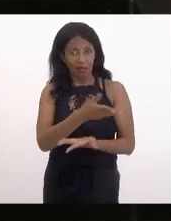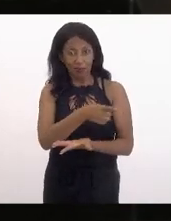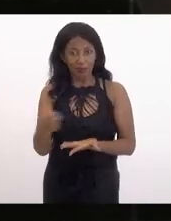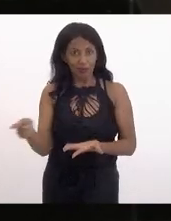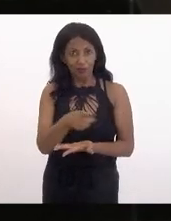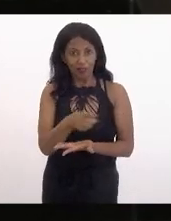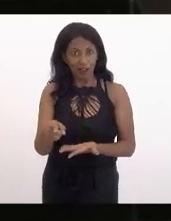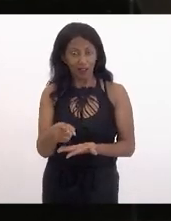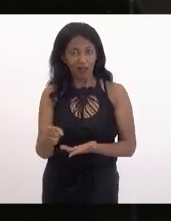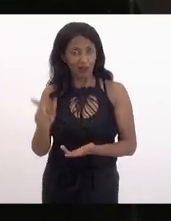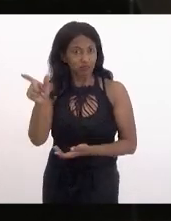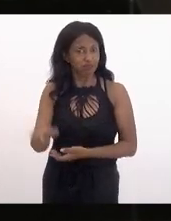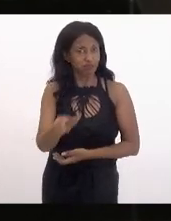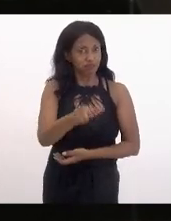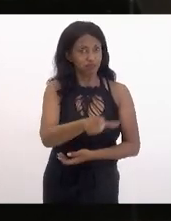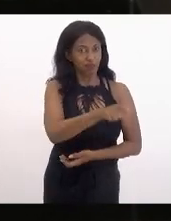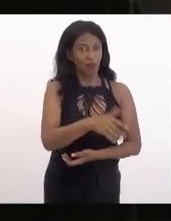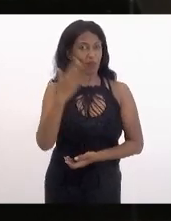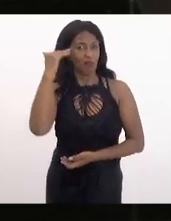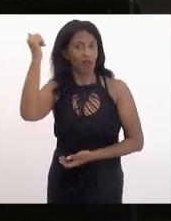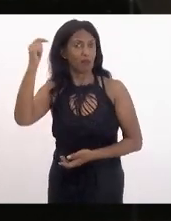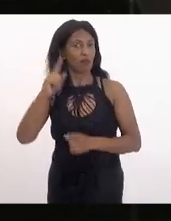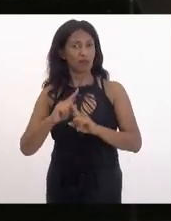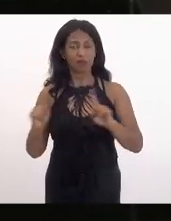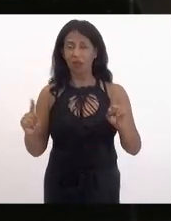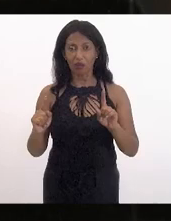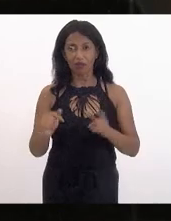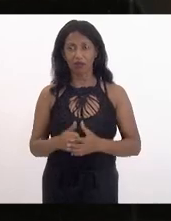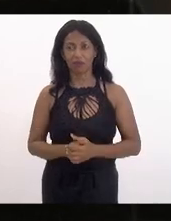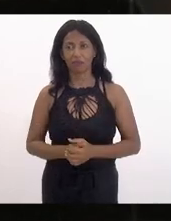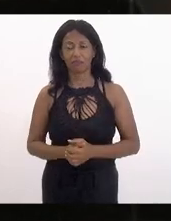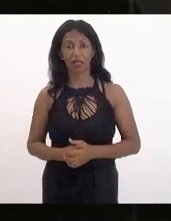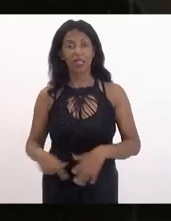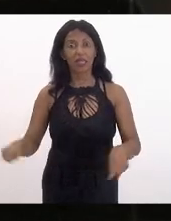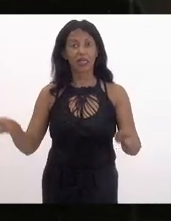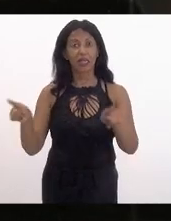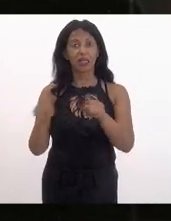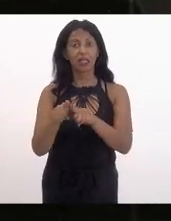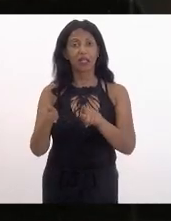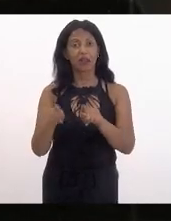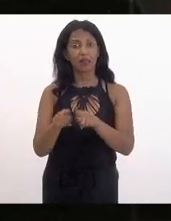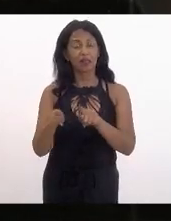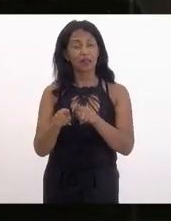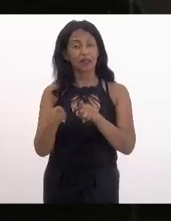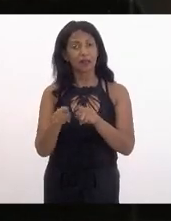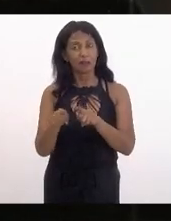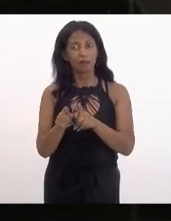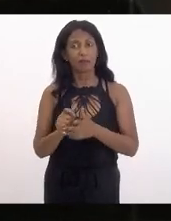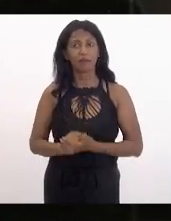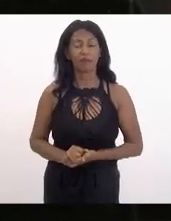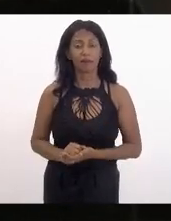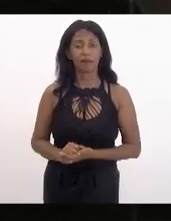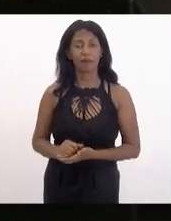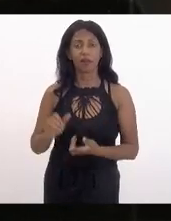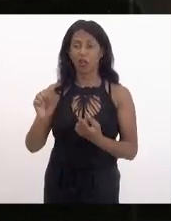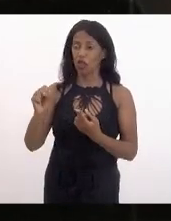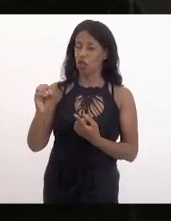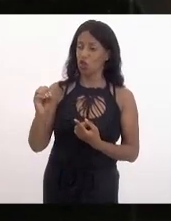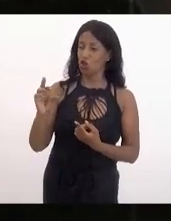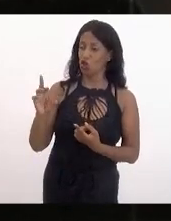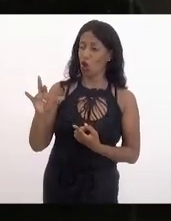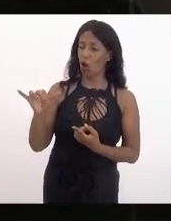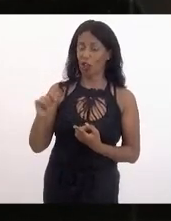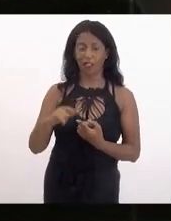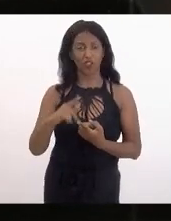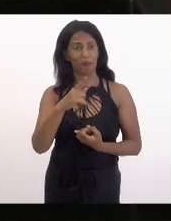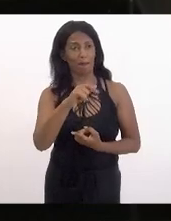Barbosa e não só esses homens também também Sócrates